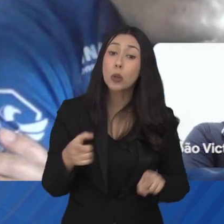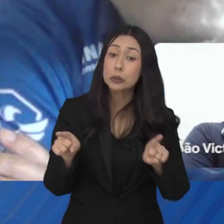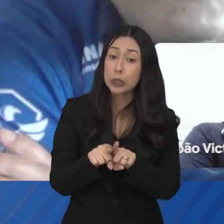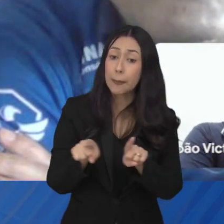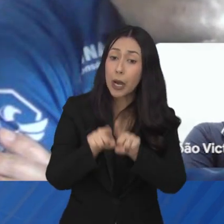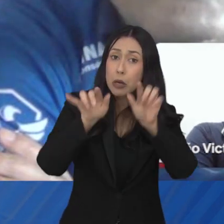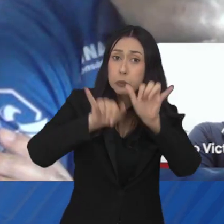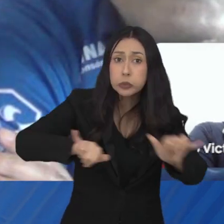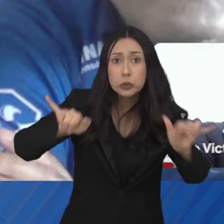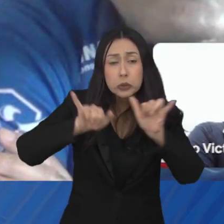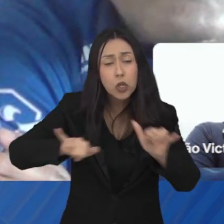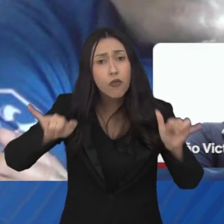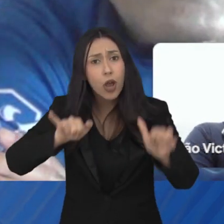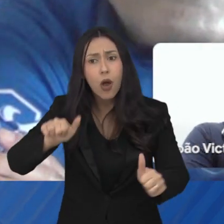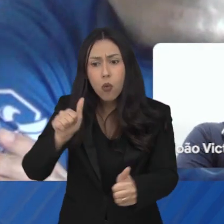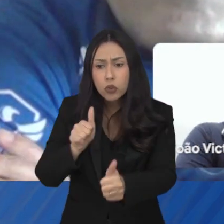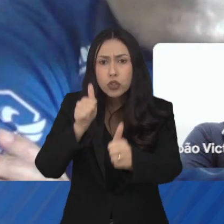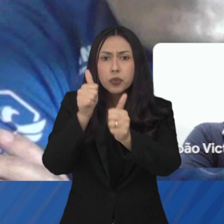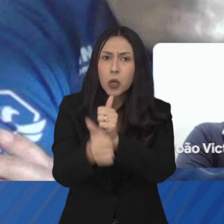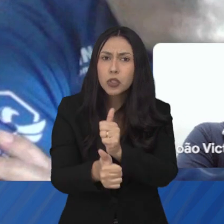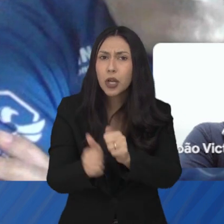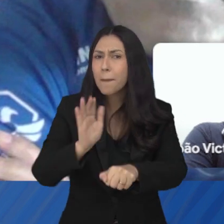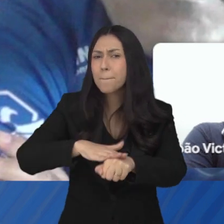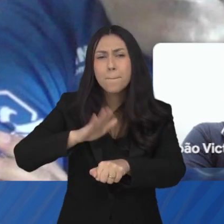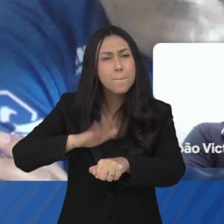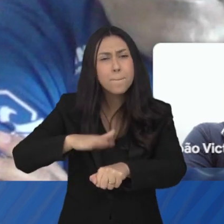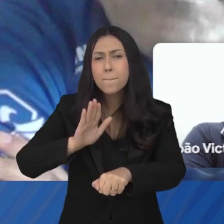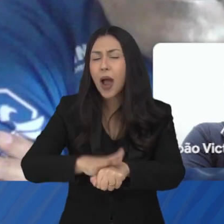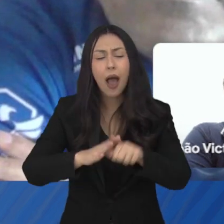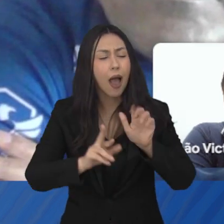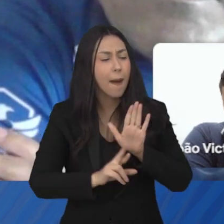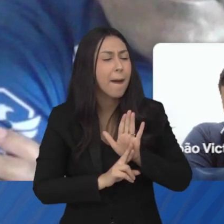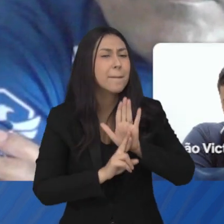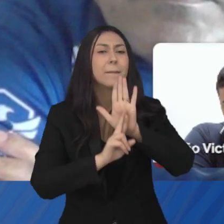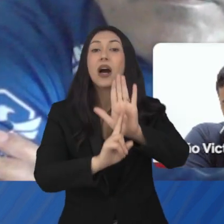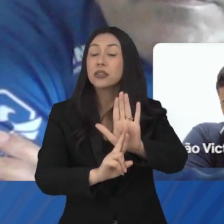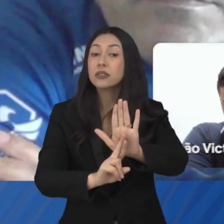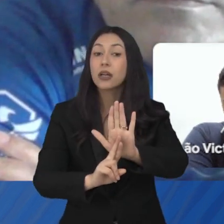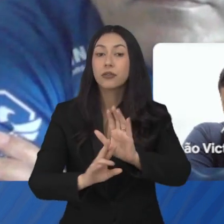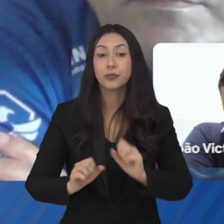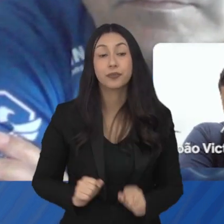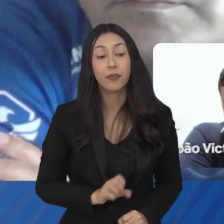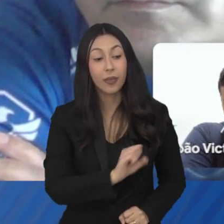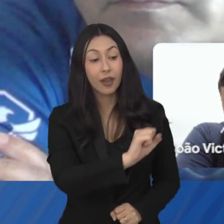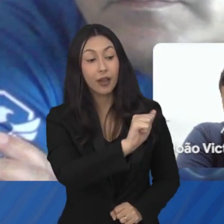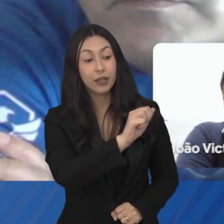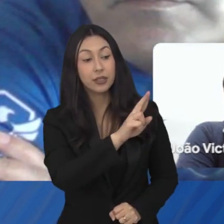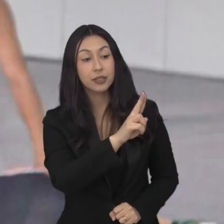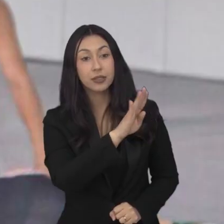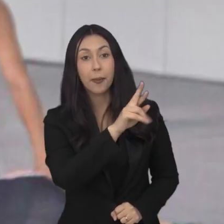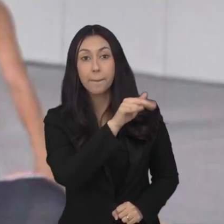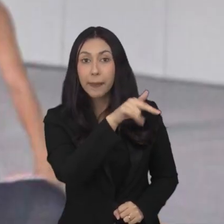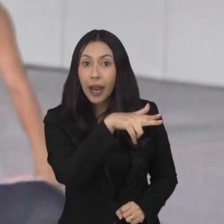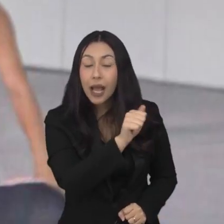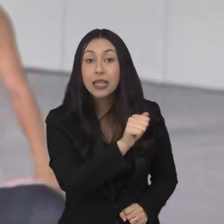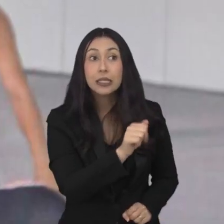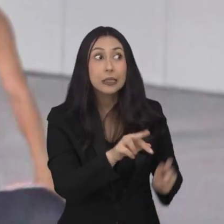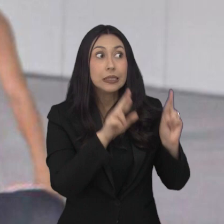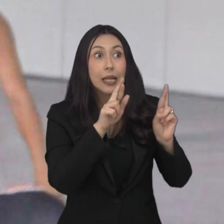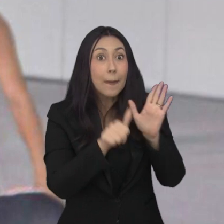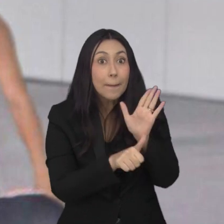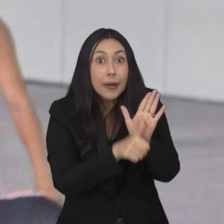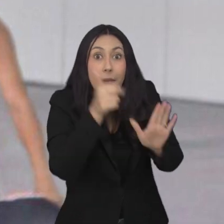oportunidade muito boa também para divulgar também o nosso esporte, para cada vez mais a gente ter representatividade, principalmente olímpica. A Sabrina